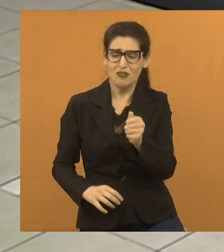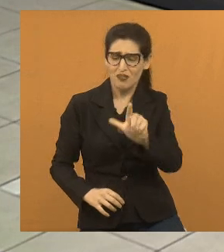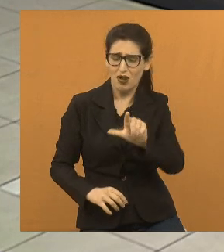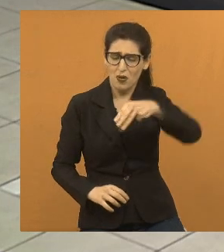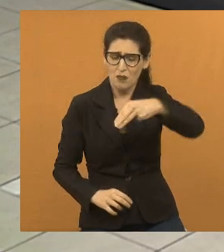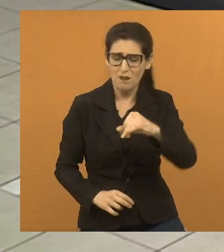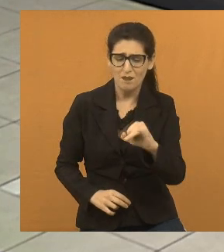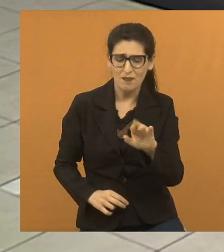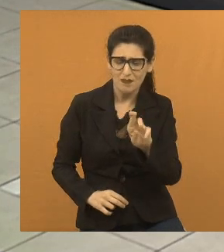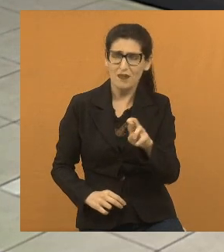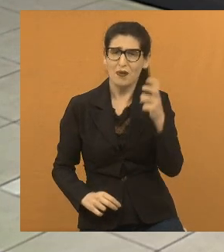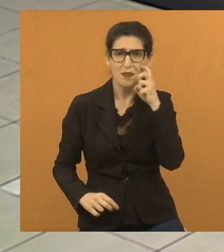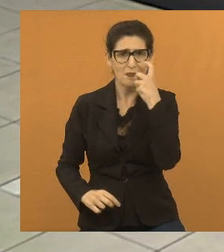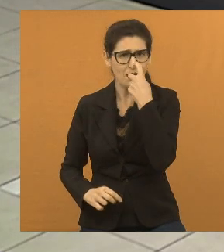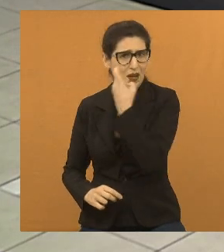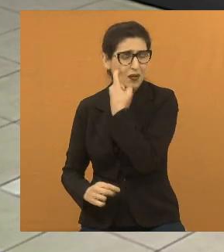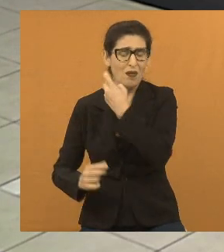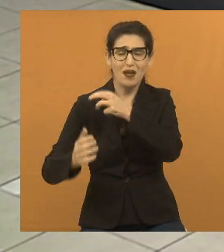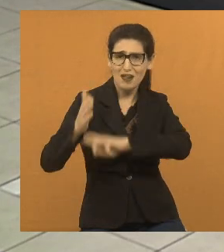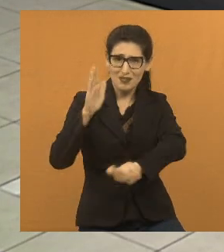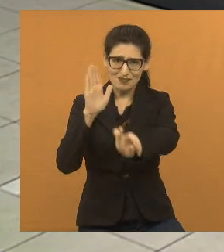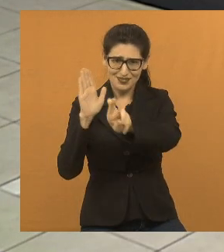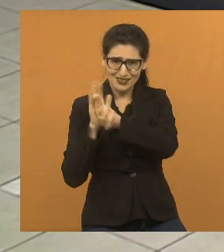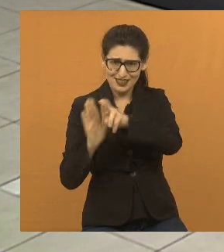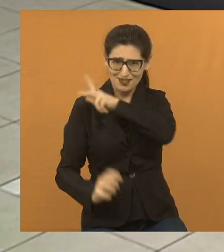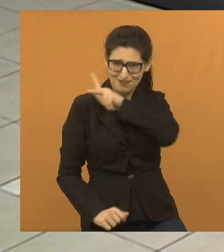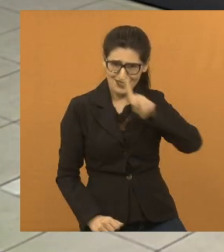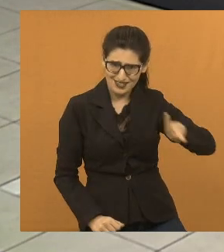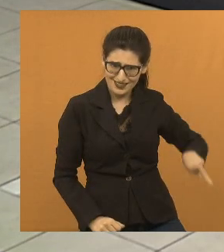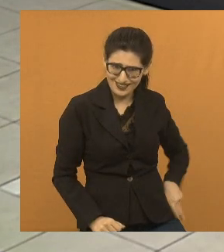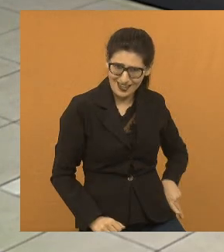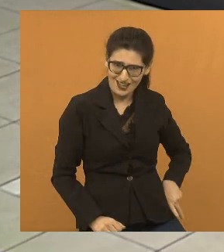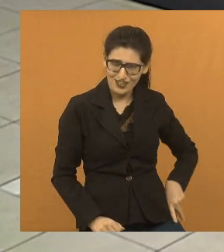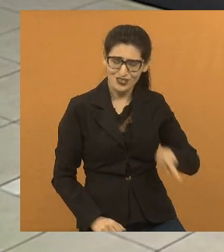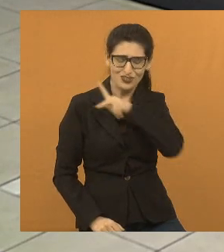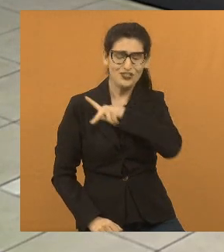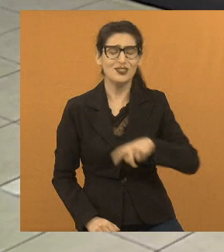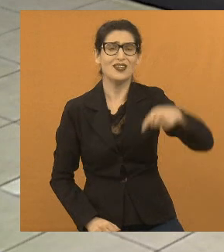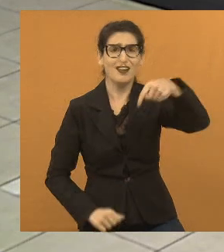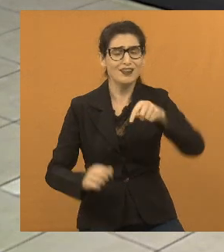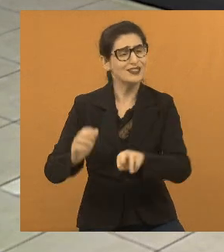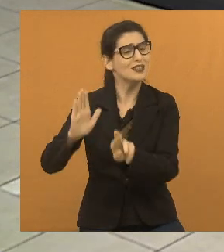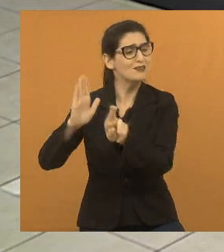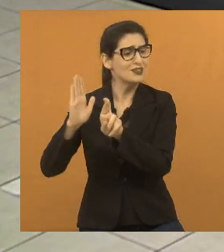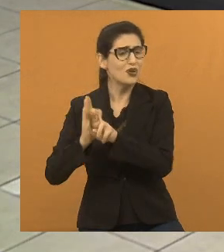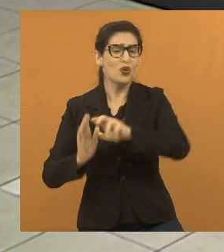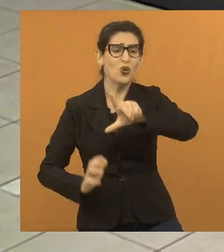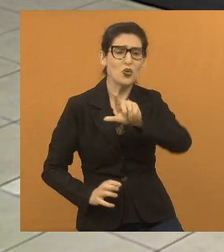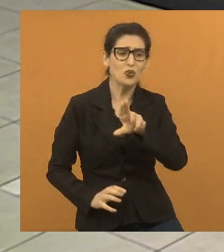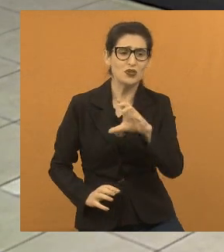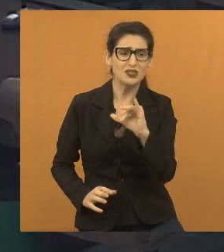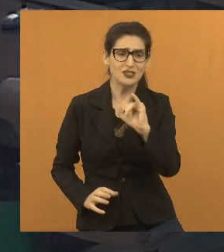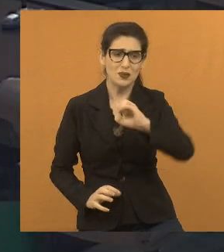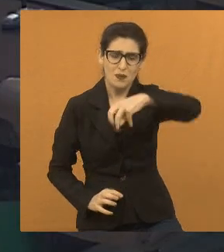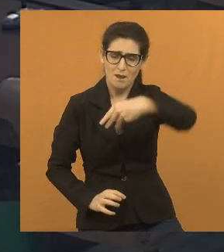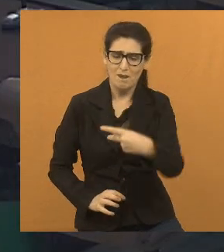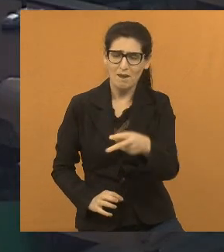Meia Lua, representando a presidente da Câmara, senhorita Lucimar Ponciano.